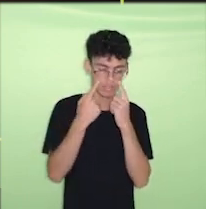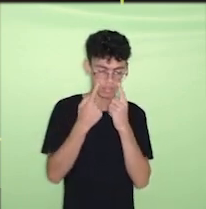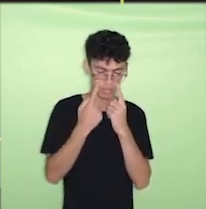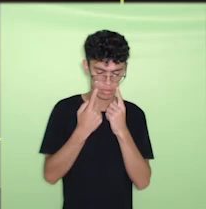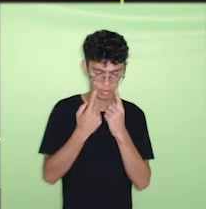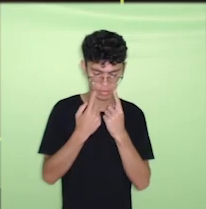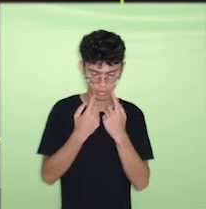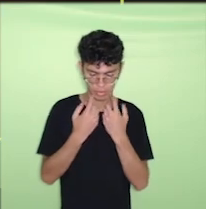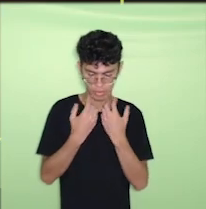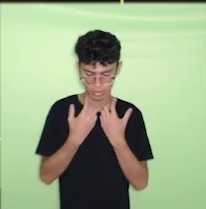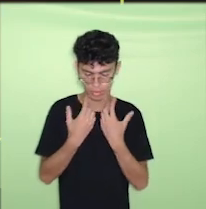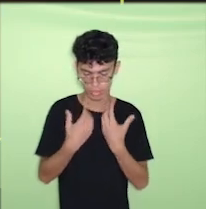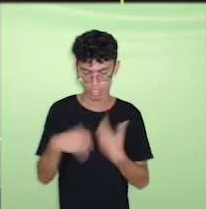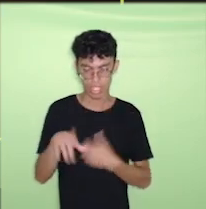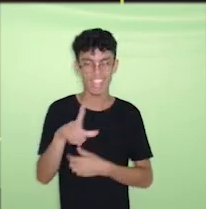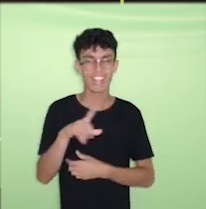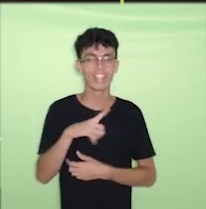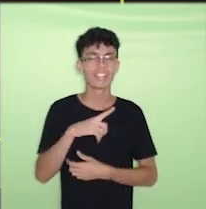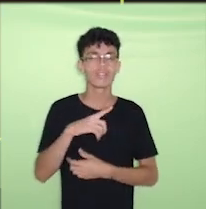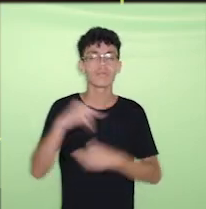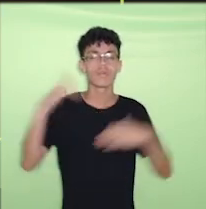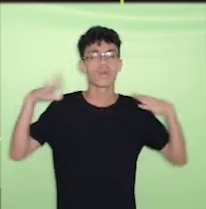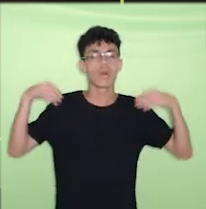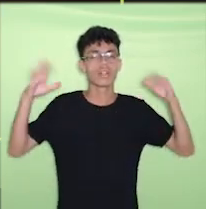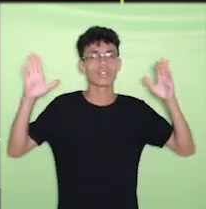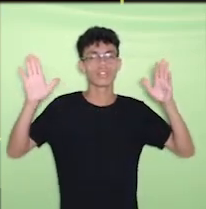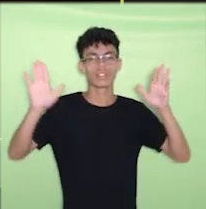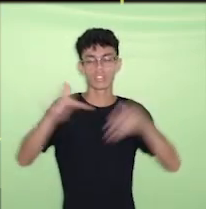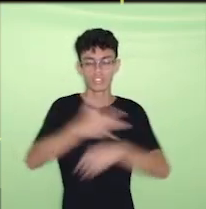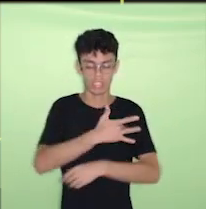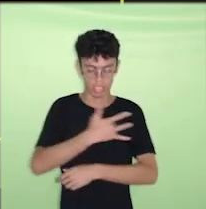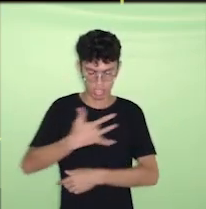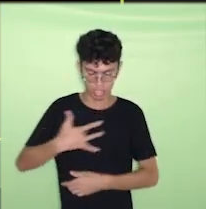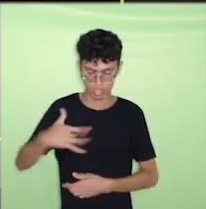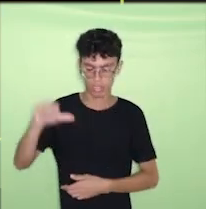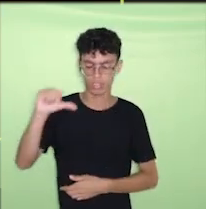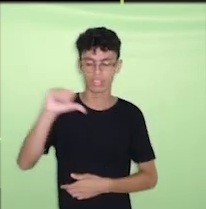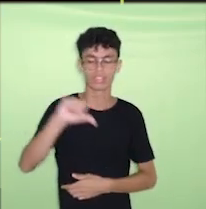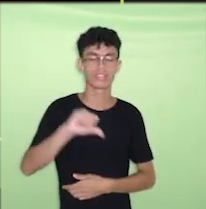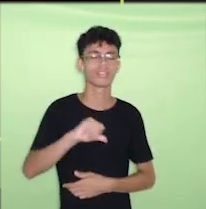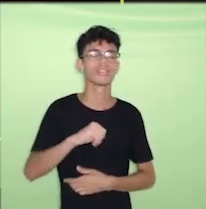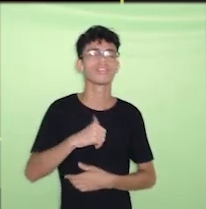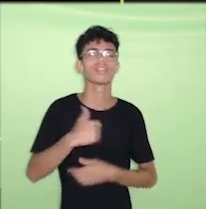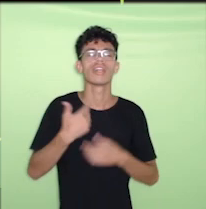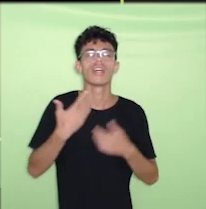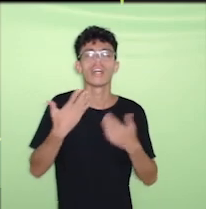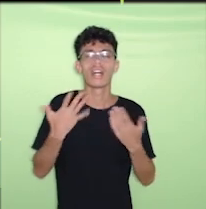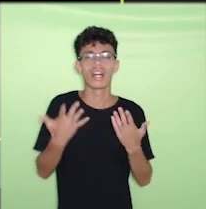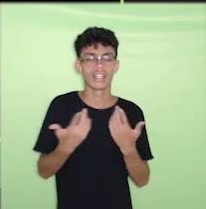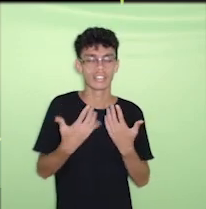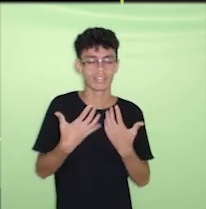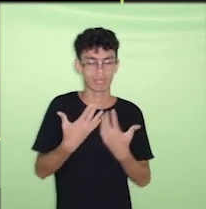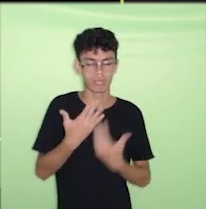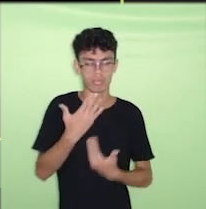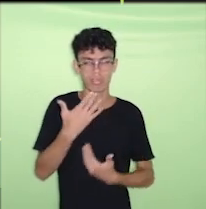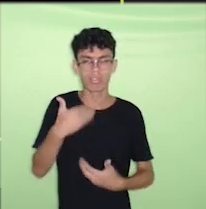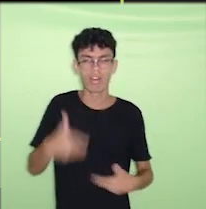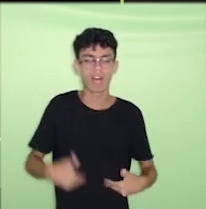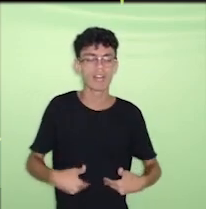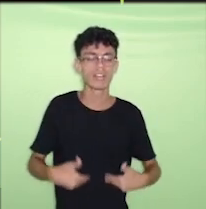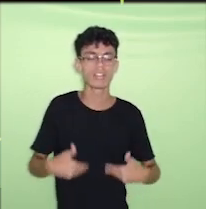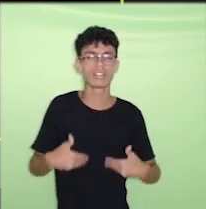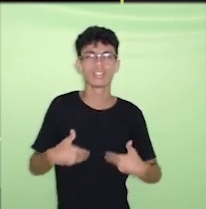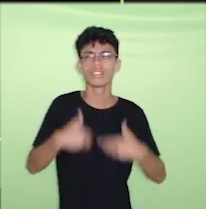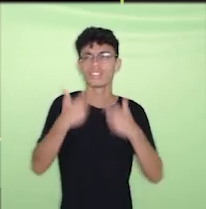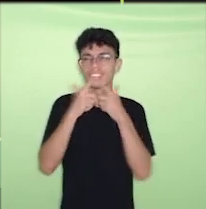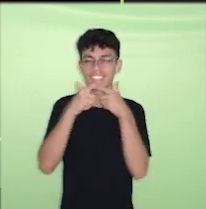úmidos? Ser um pouco de anjo e duende? Ah, boca de uma fome antiga,